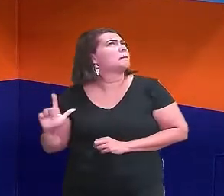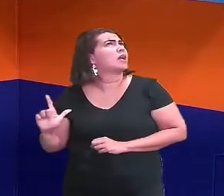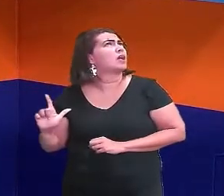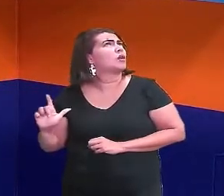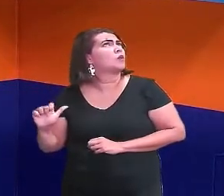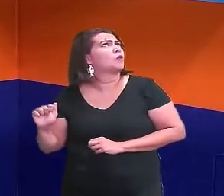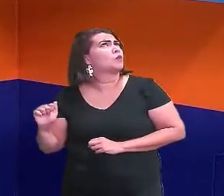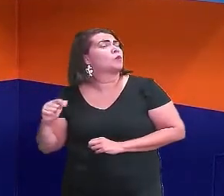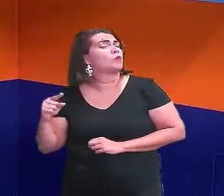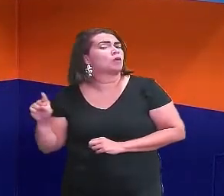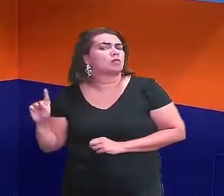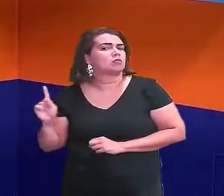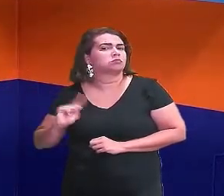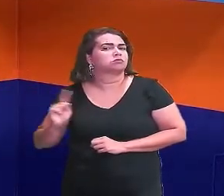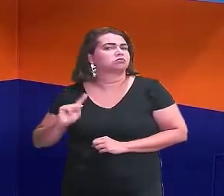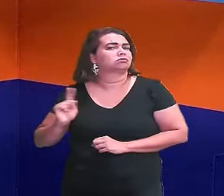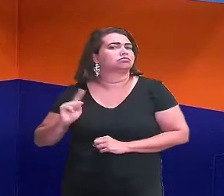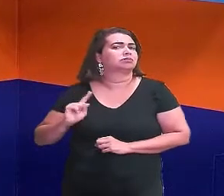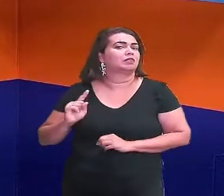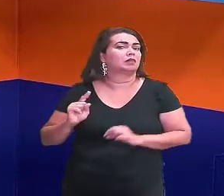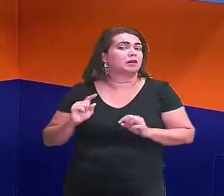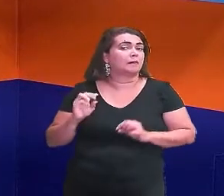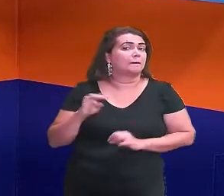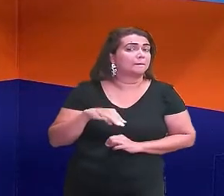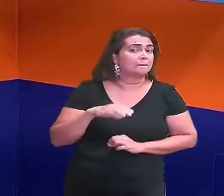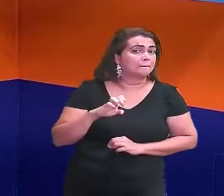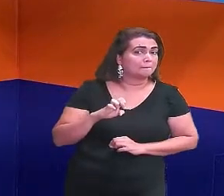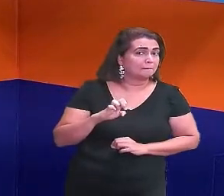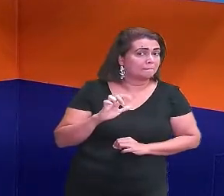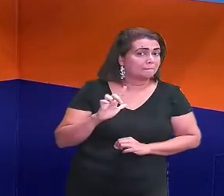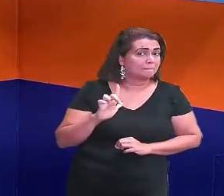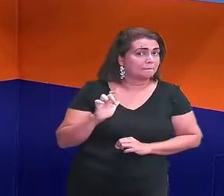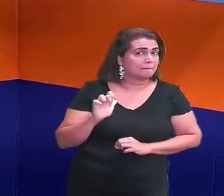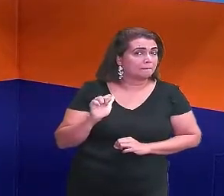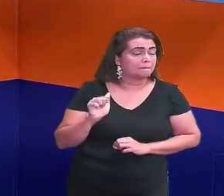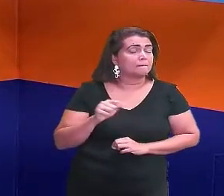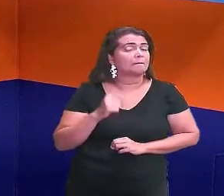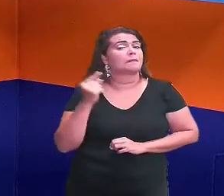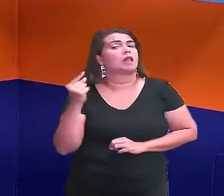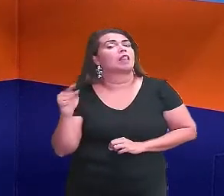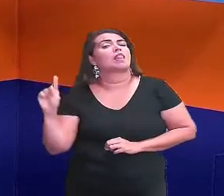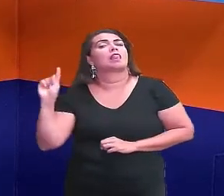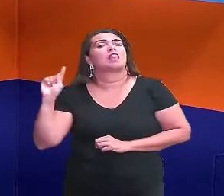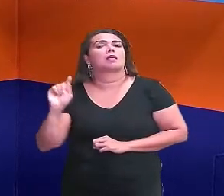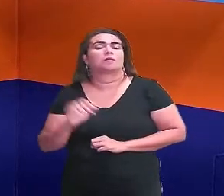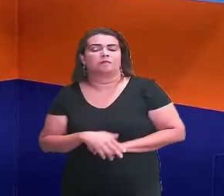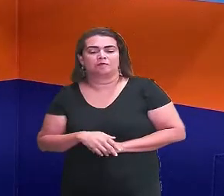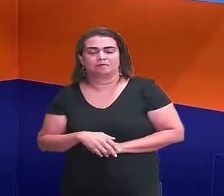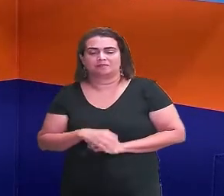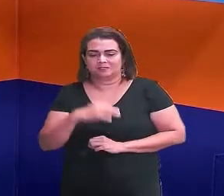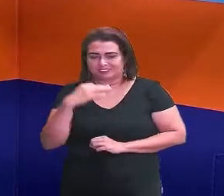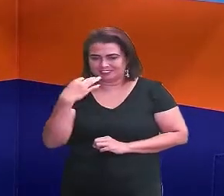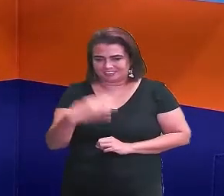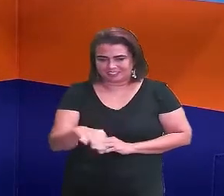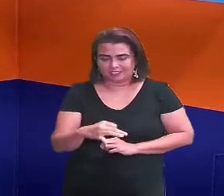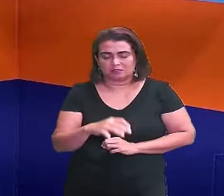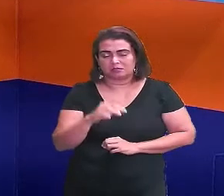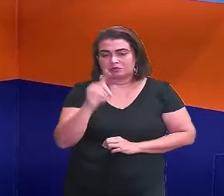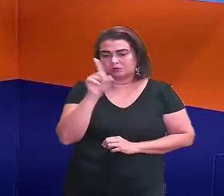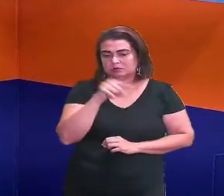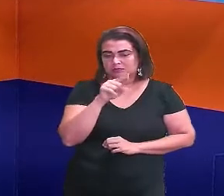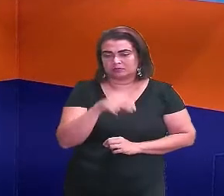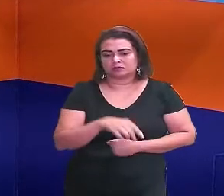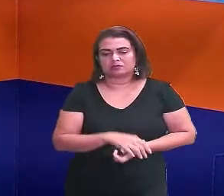fala melão. Então, a forma correta é essa. Então, aqui, ó, a gente marcaria um